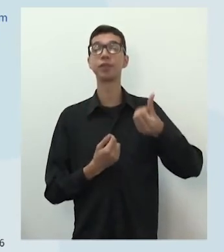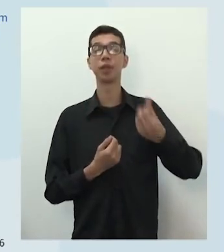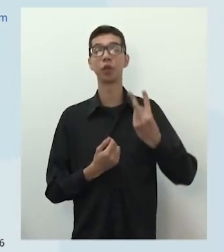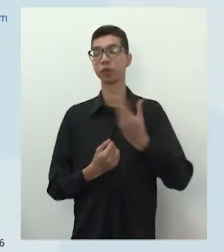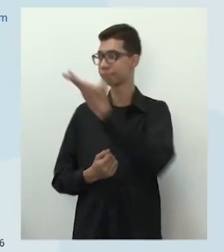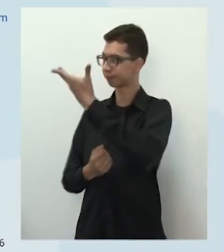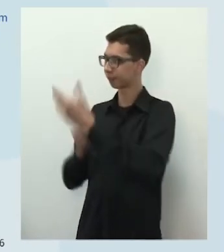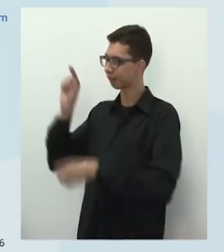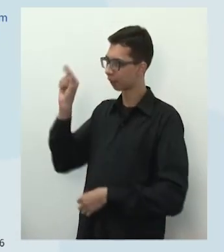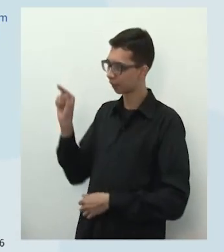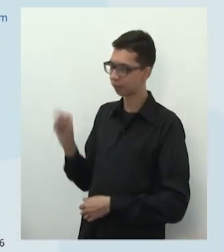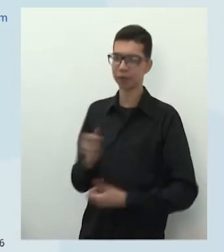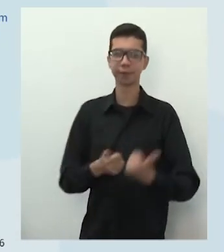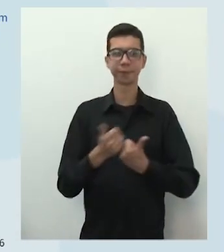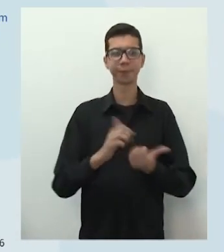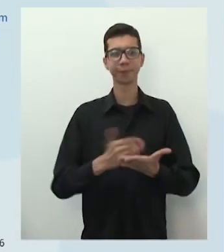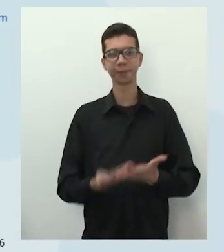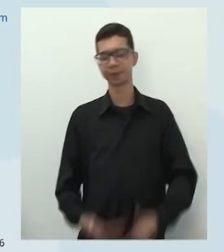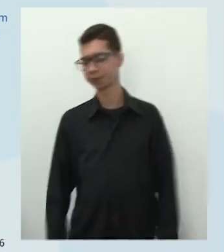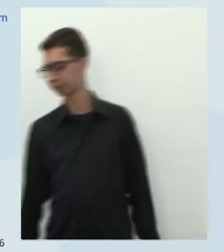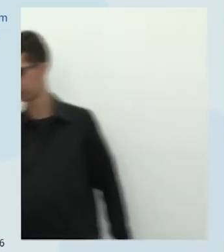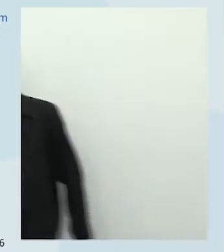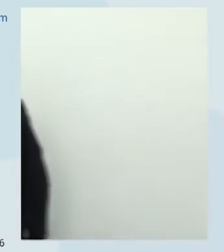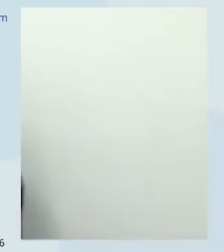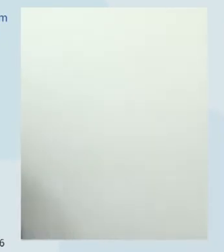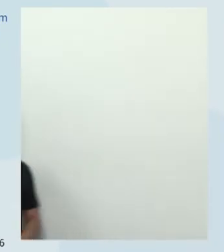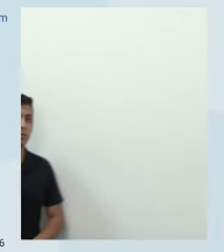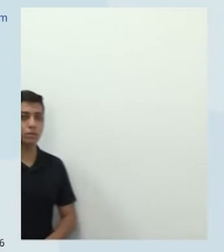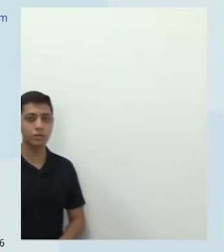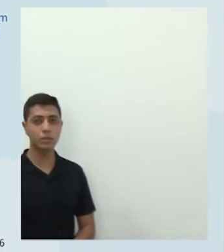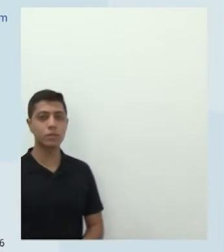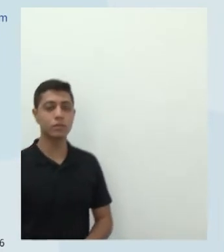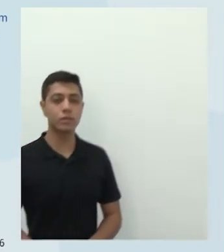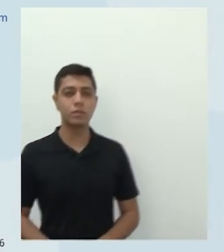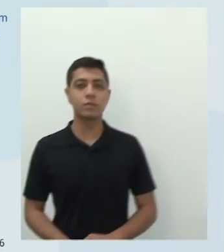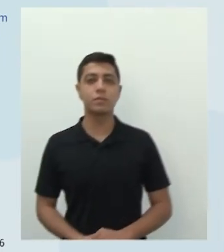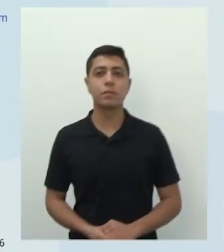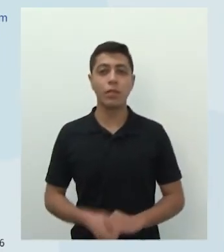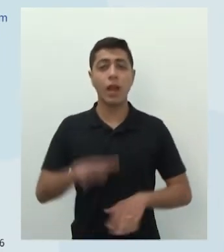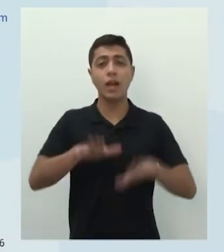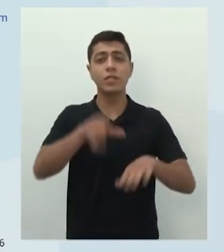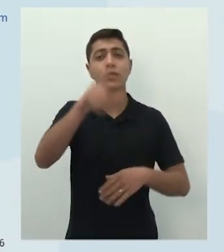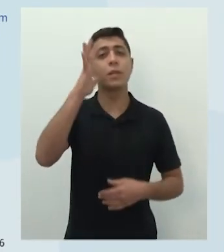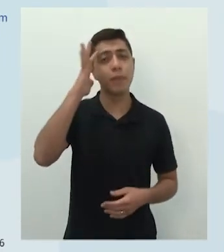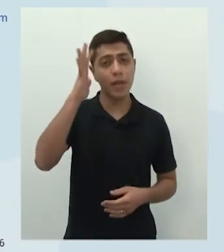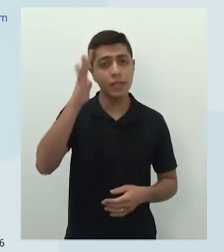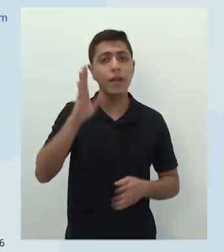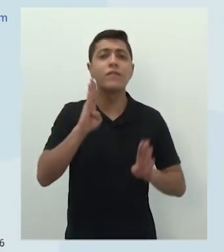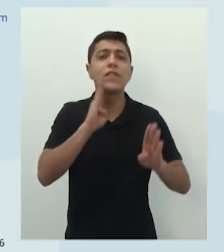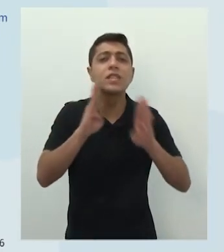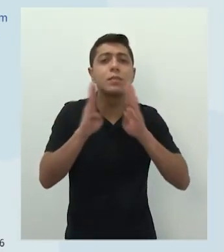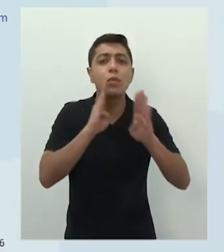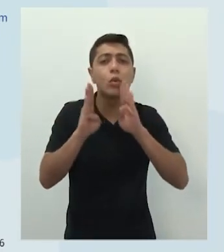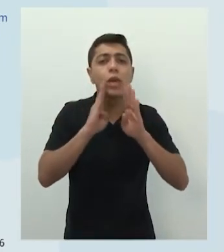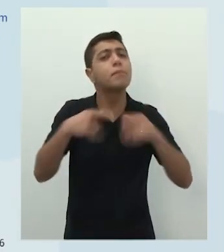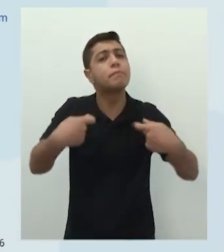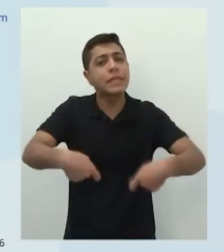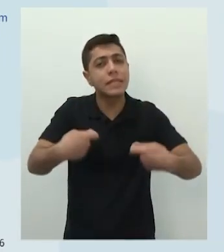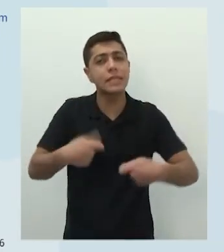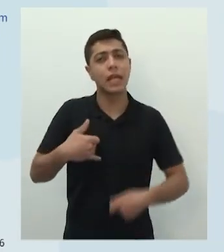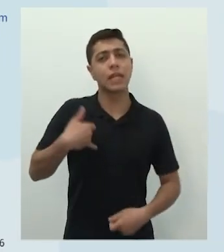Muito bem, essa é uma outra perguntinha que geralmente me fazem em relação ao uso de redes sociais, a ter um perfil